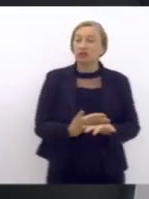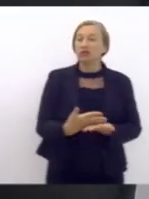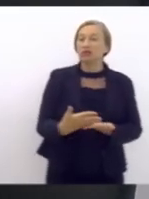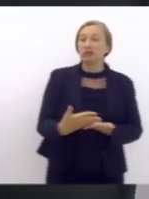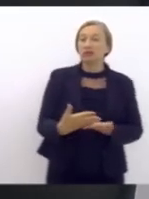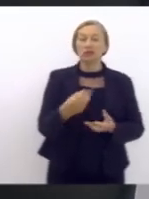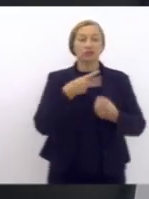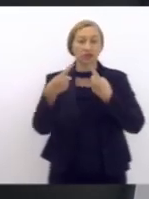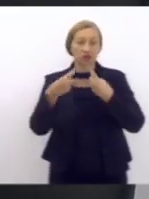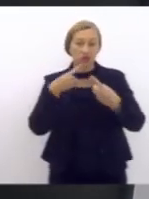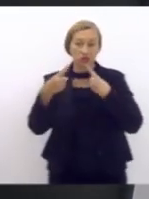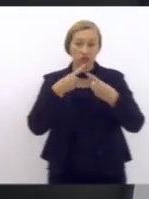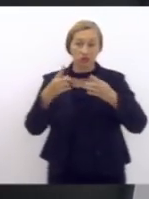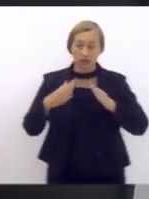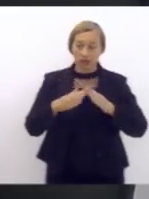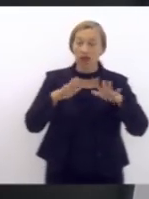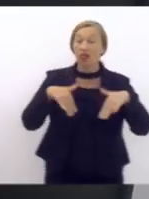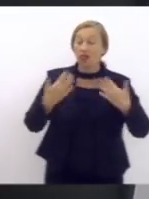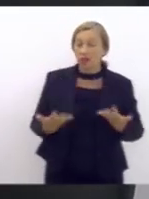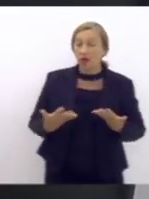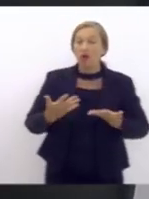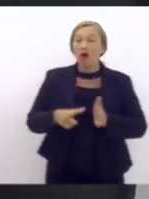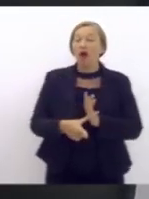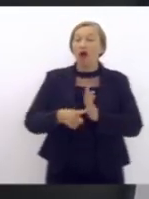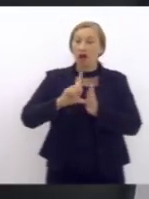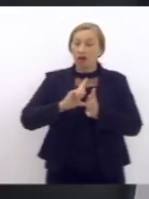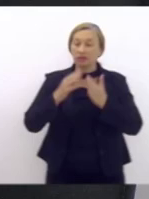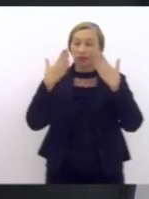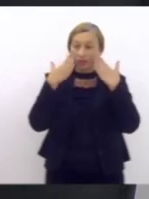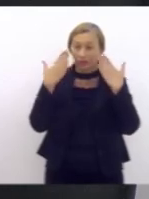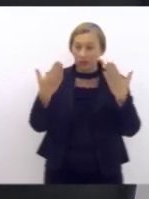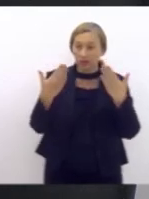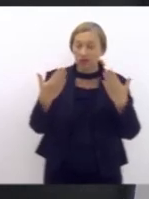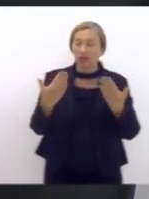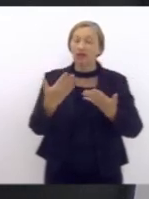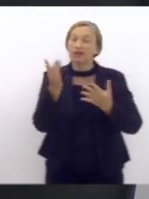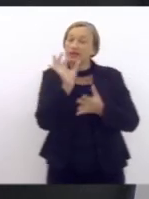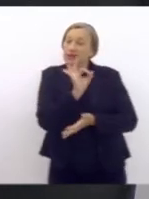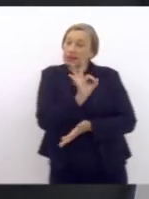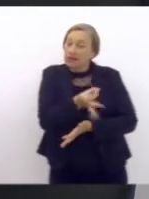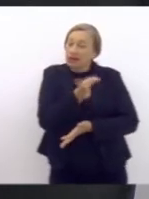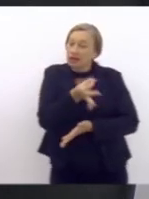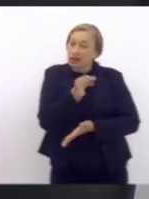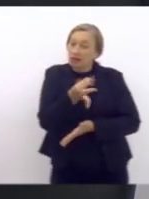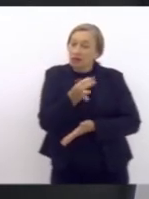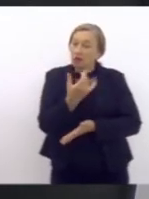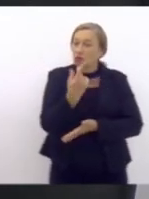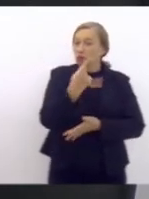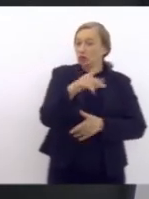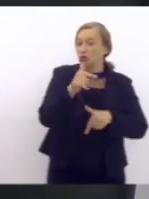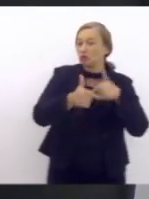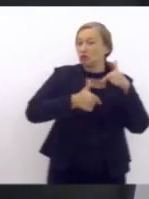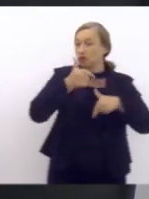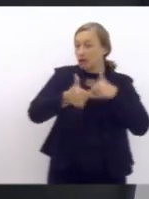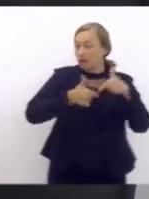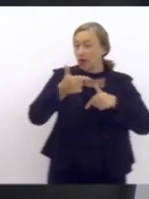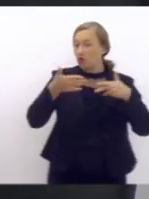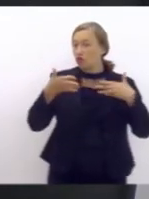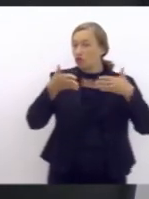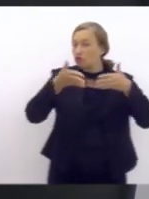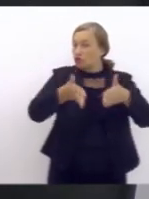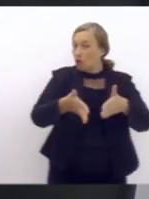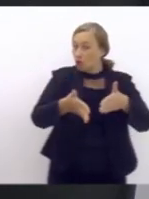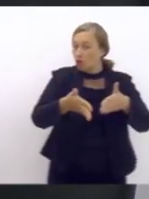então a discutir aqui na casa. Então, antes da senhora apresentar especificamente, né, o fruto do trabalho, que tem como